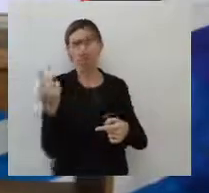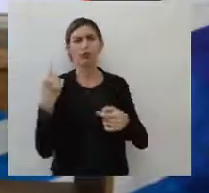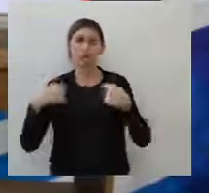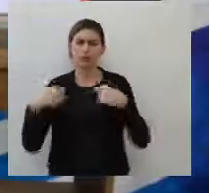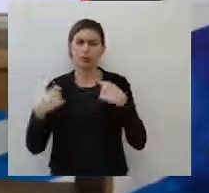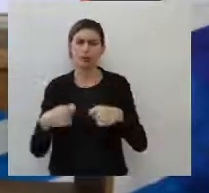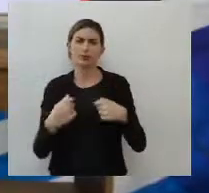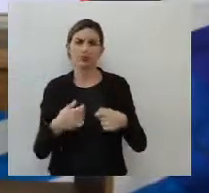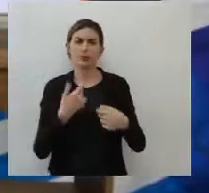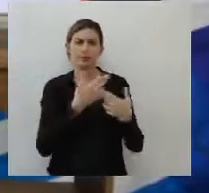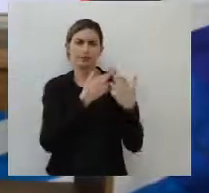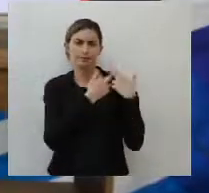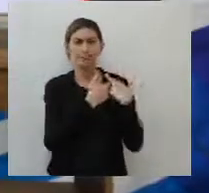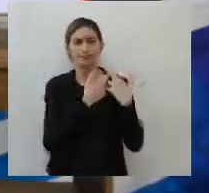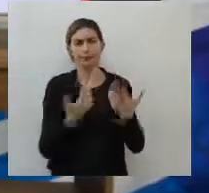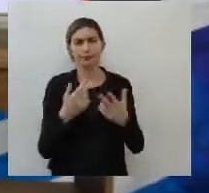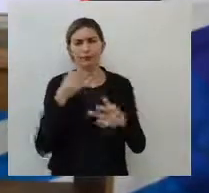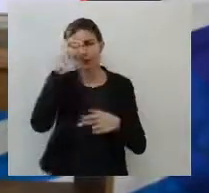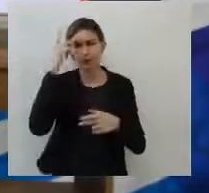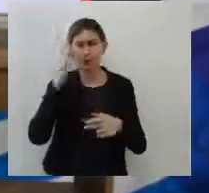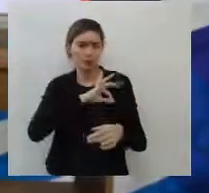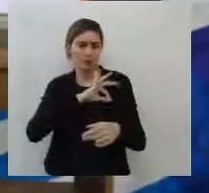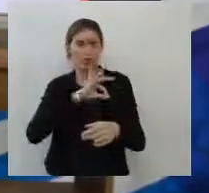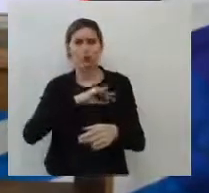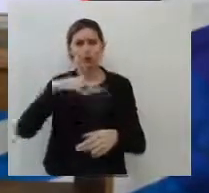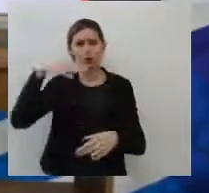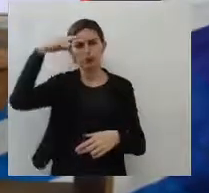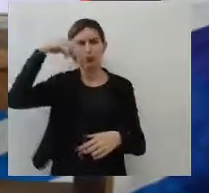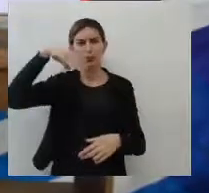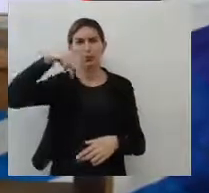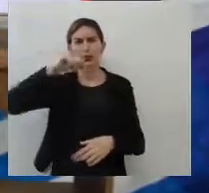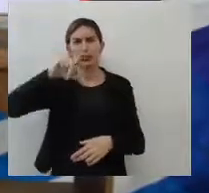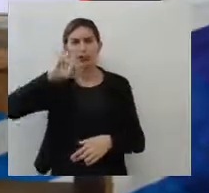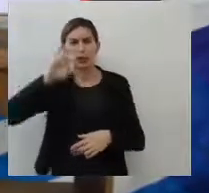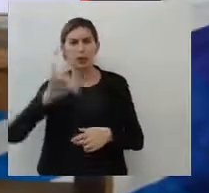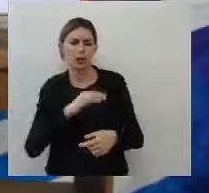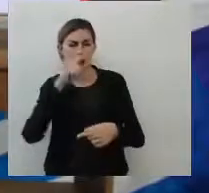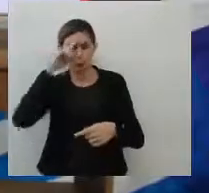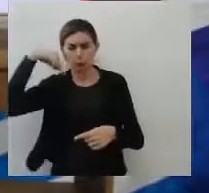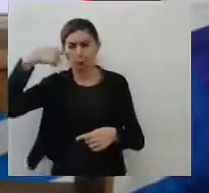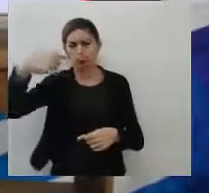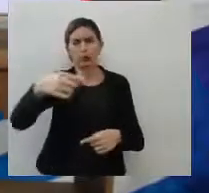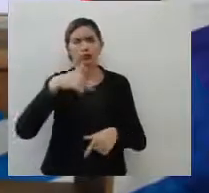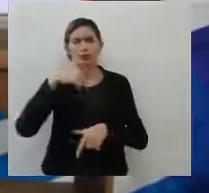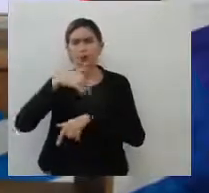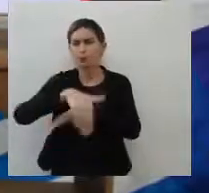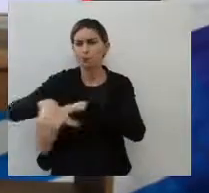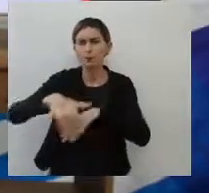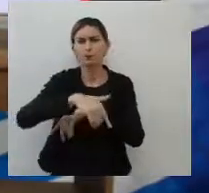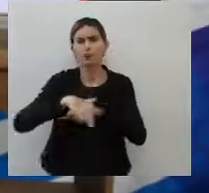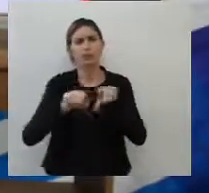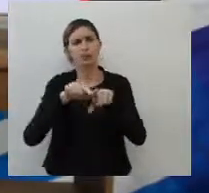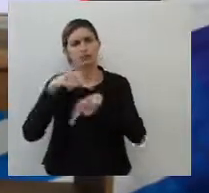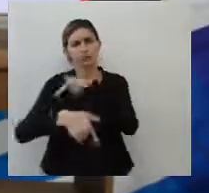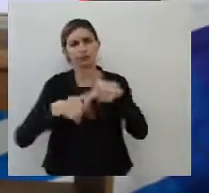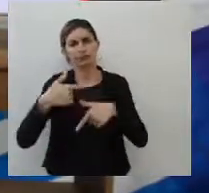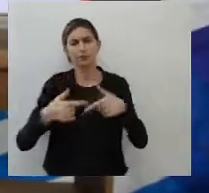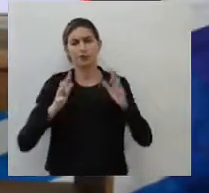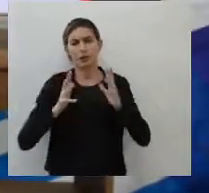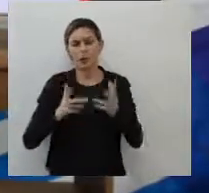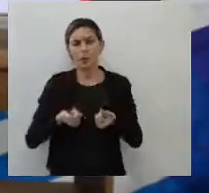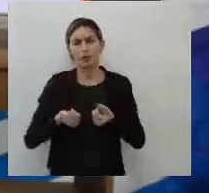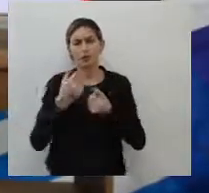fazer a sua parte. O pessoal da Polícia Militar está nas ruas todos os dias. Também muito obrigado. O pessoal da